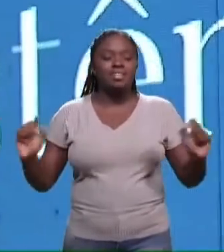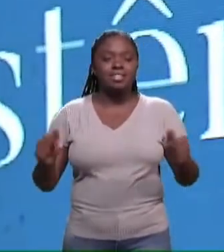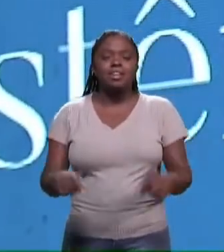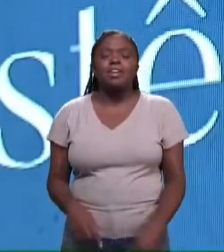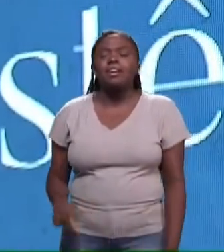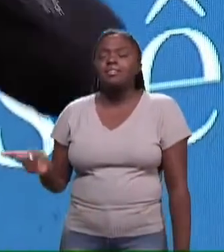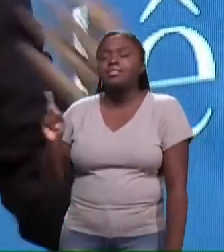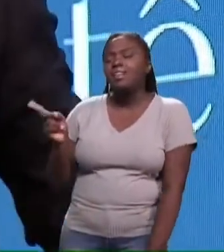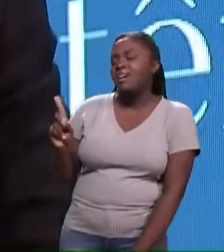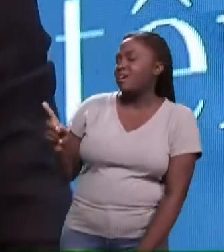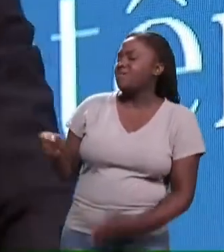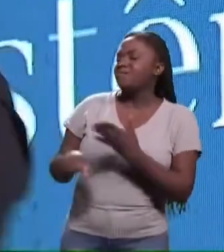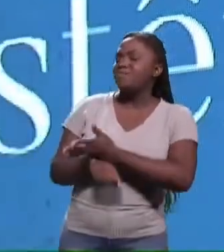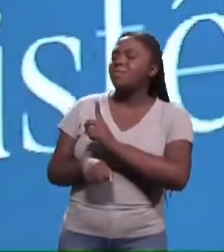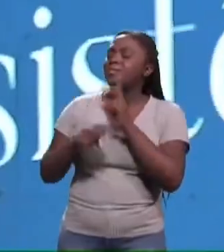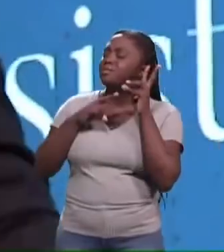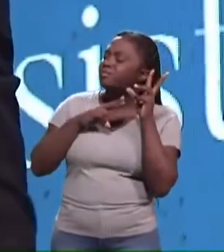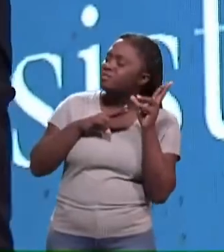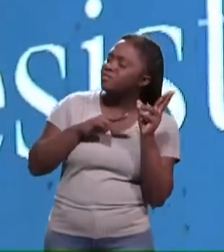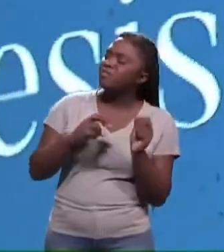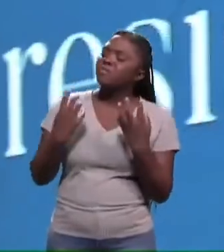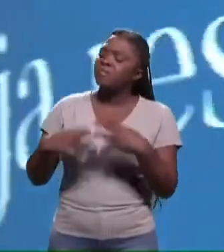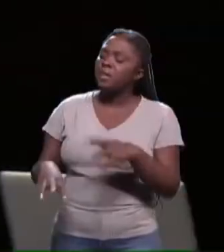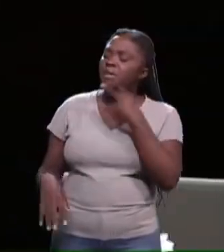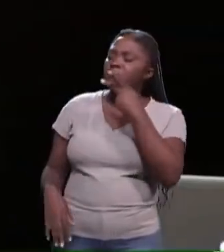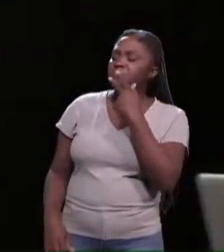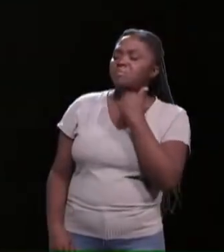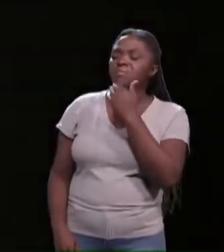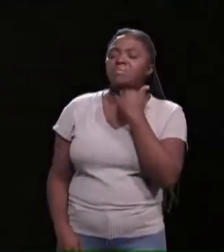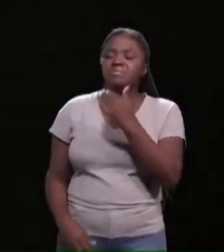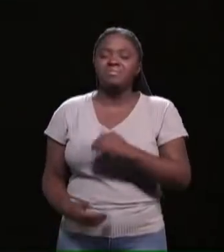Não, não entra no meu quarto. Eu não quero falar com ninguém.